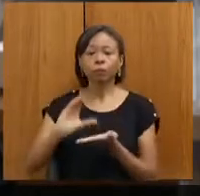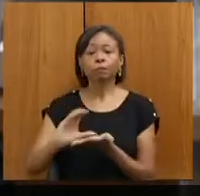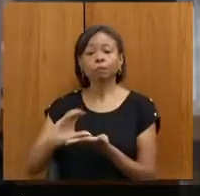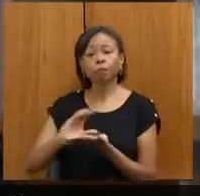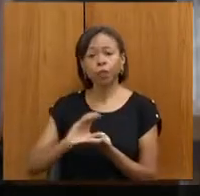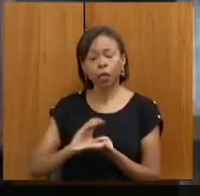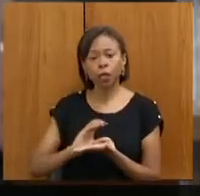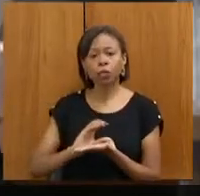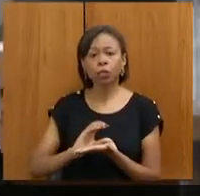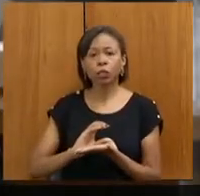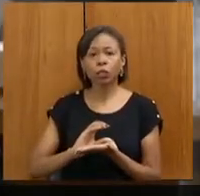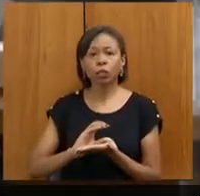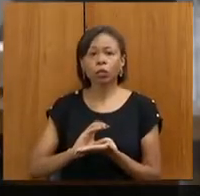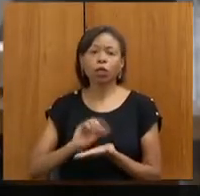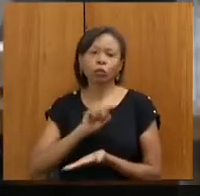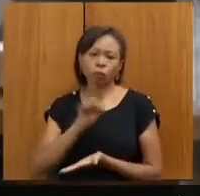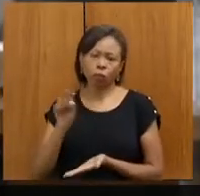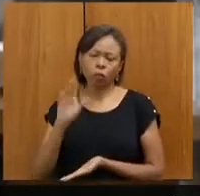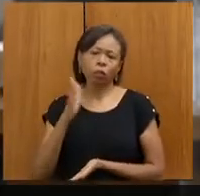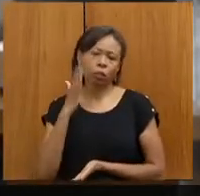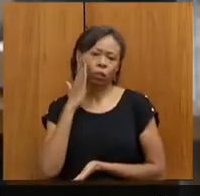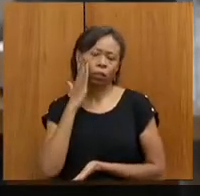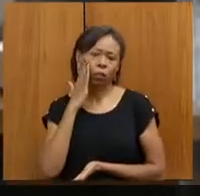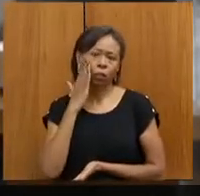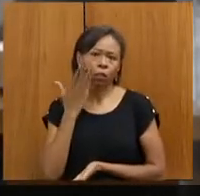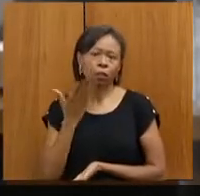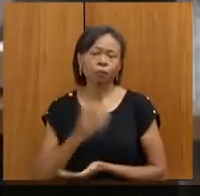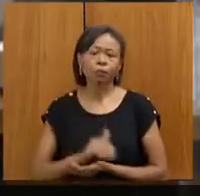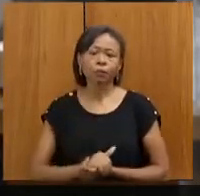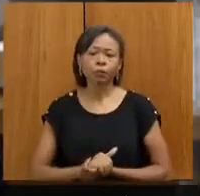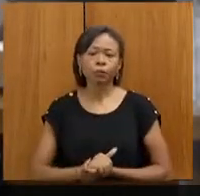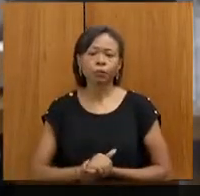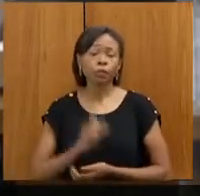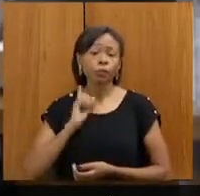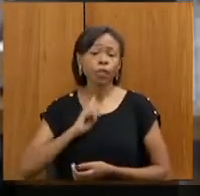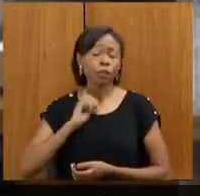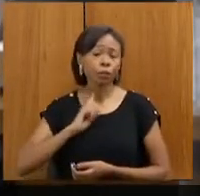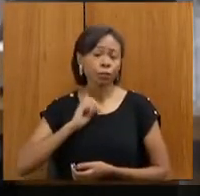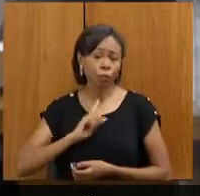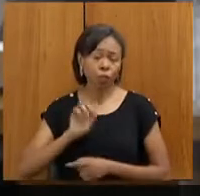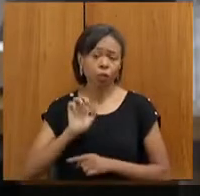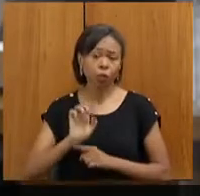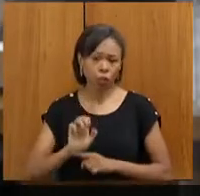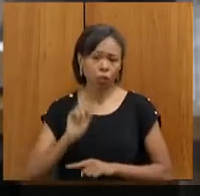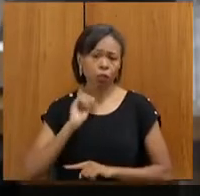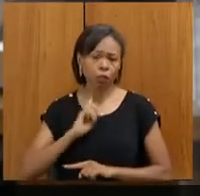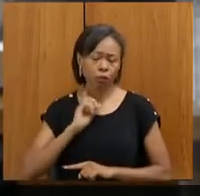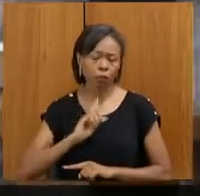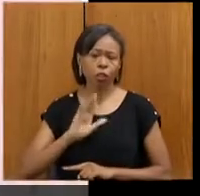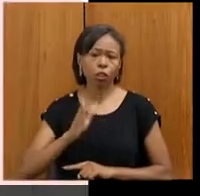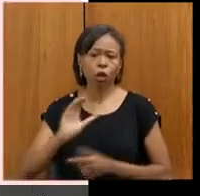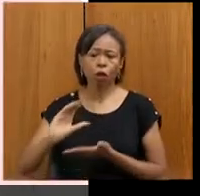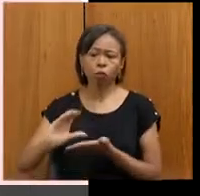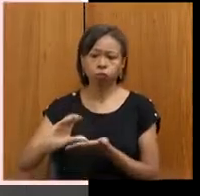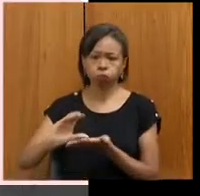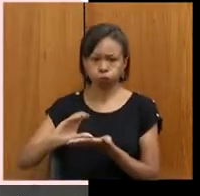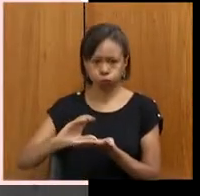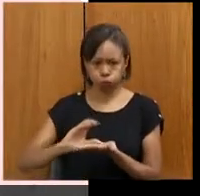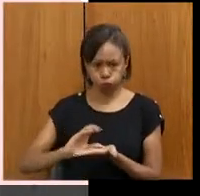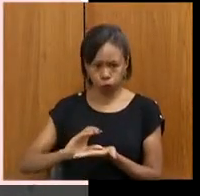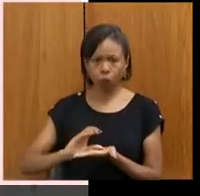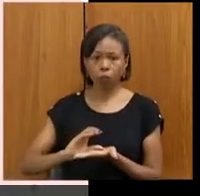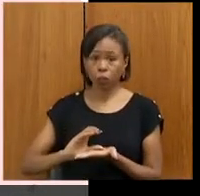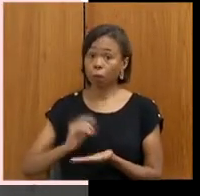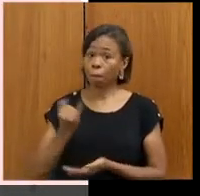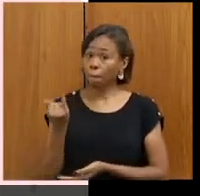de Minas como é sabido de todos o estado em próximo por favor o estado de Minas vem arrecadando de forma bastante